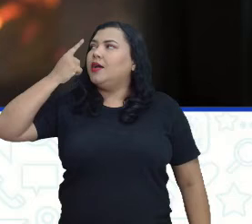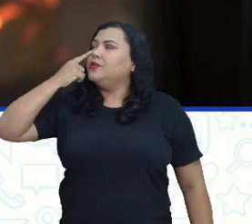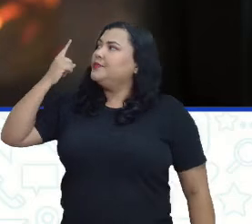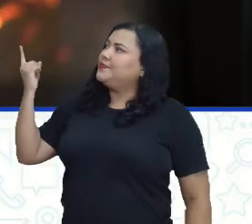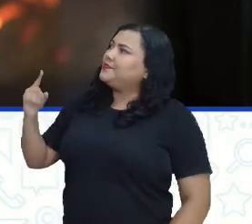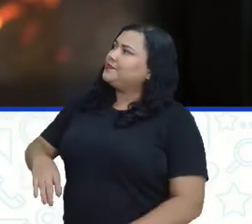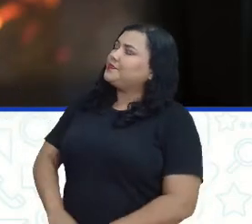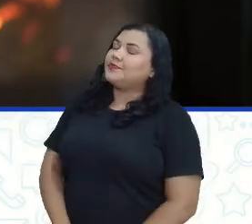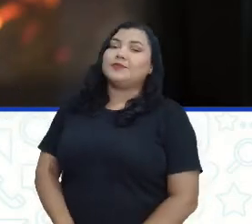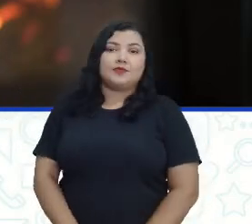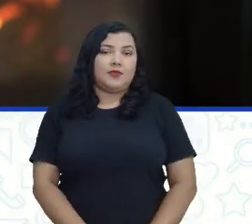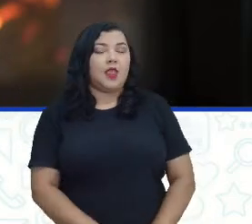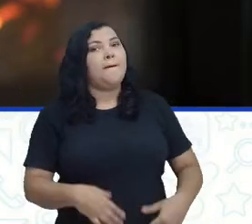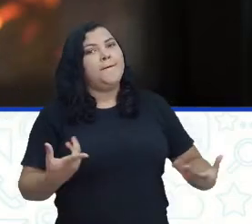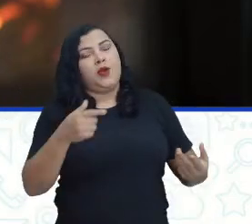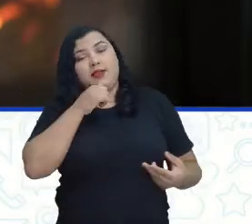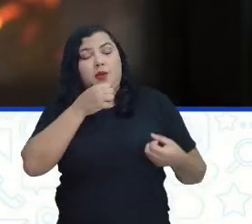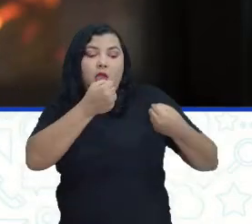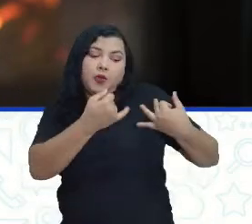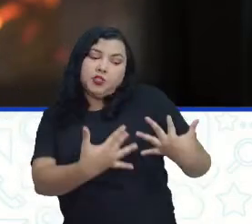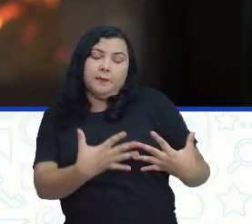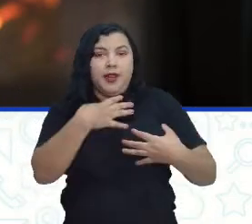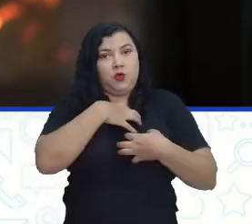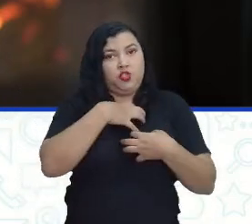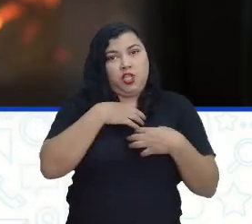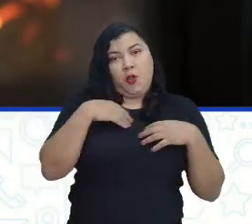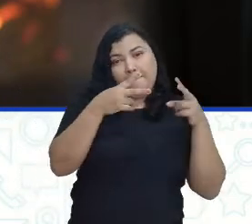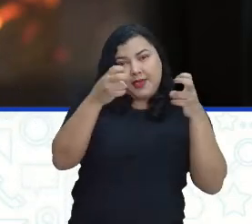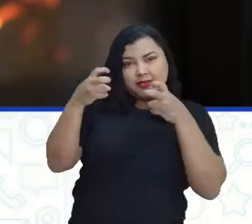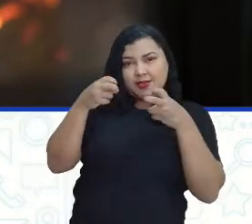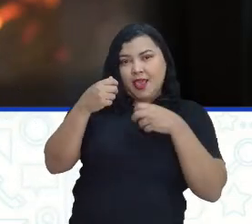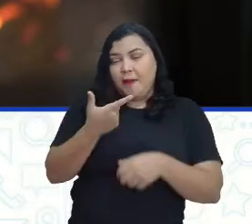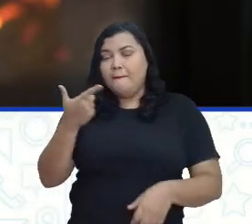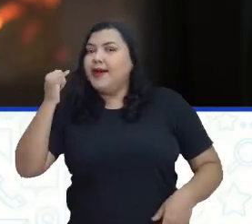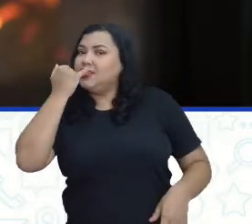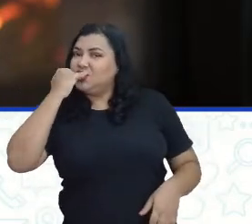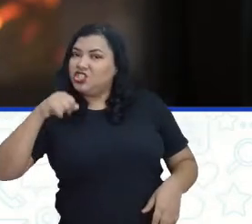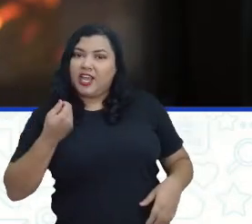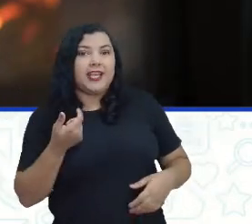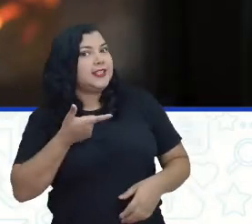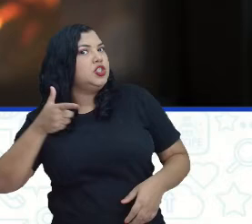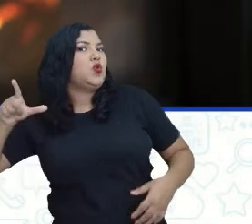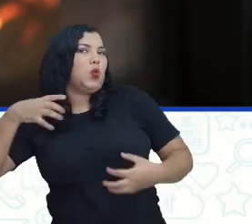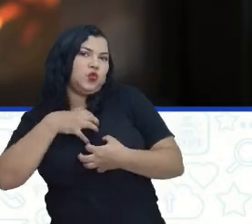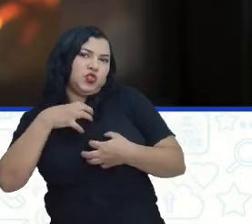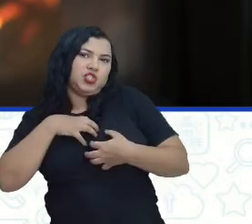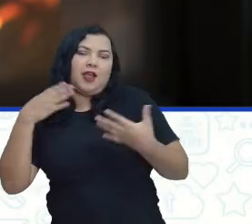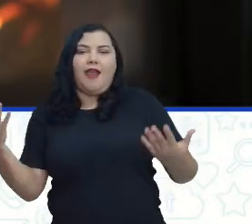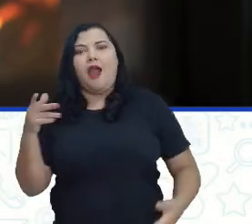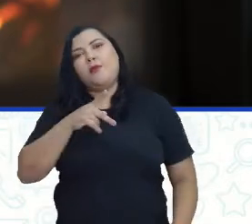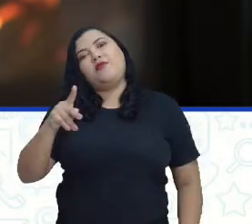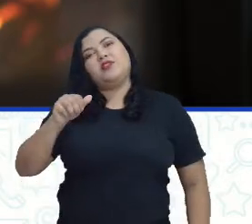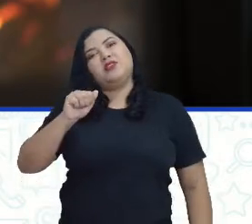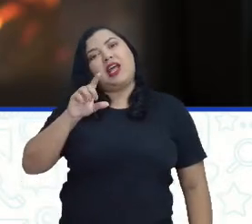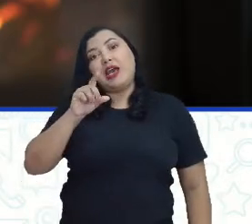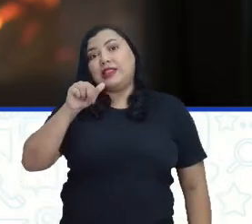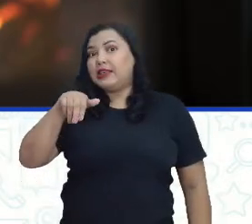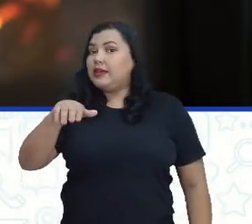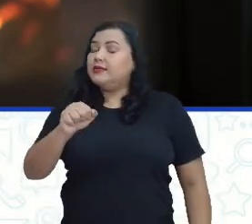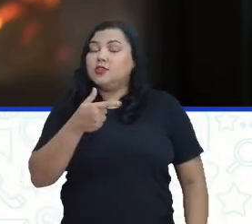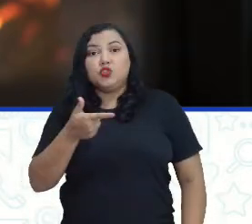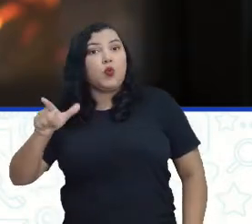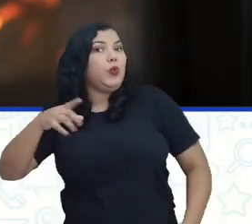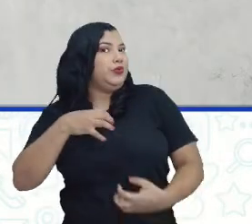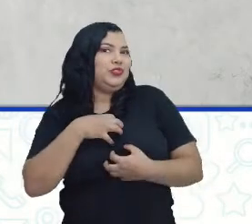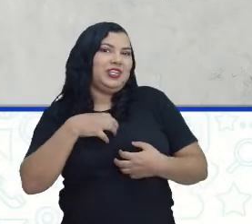sendo pessoal, né? Eu descrevo essa imagem de um jeito, Jéssica descreveria de outro, a professora Adriana de